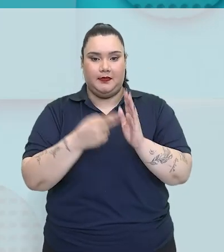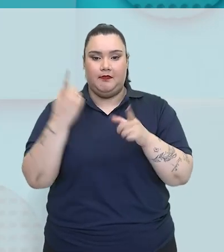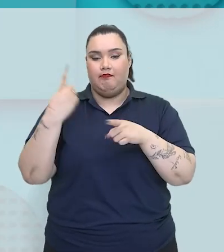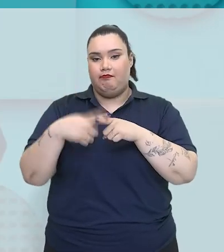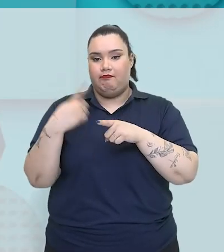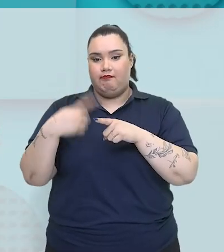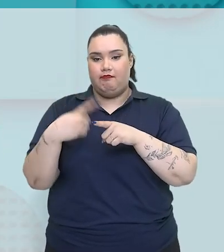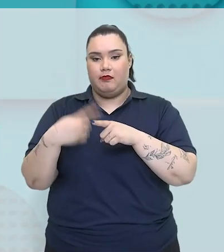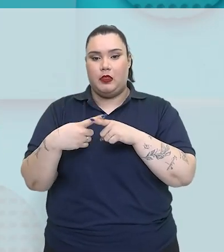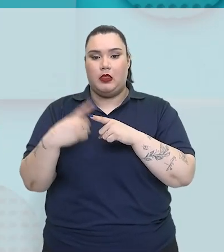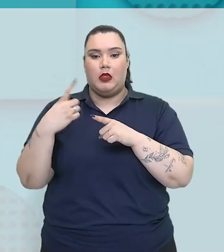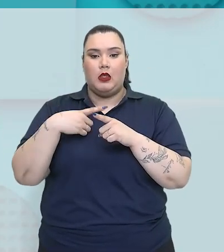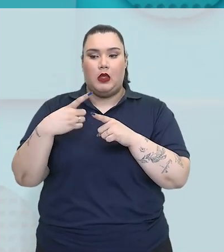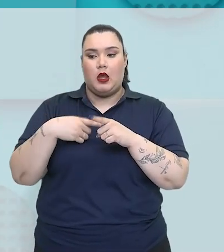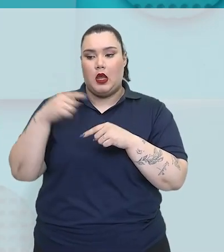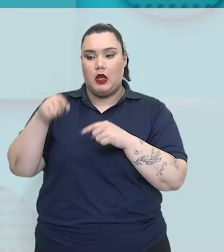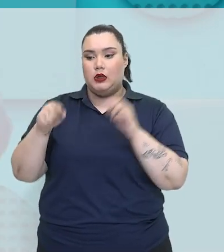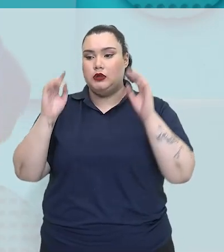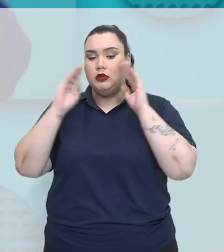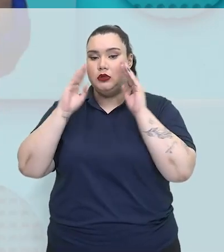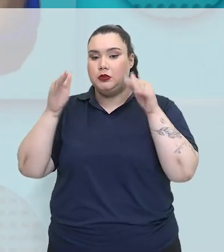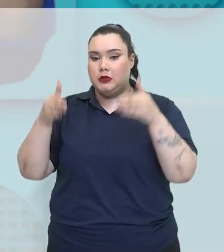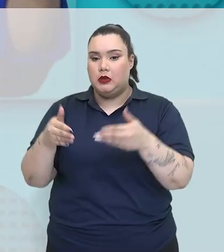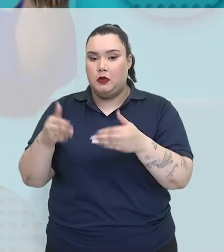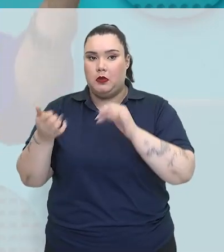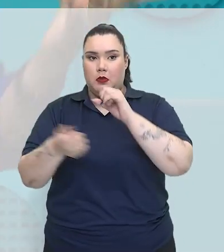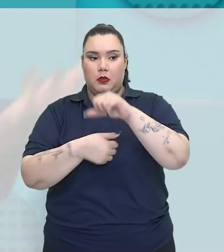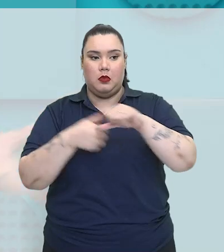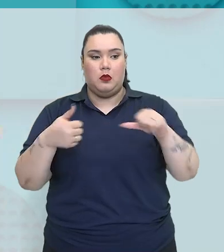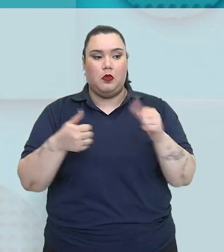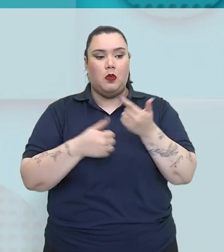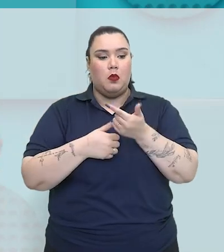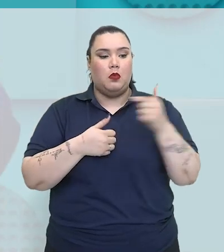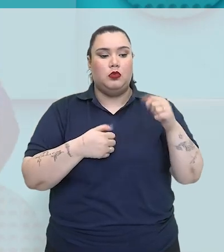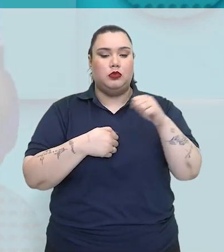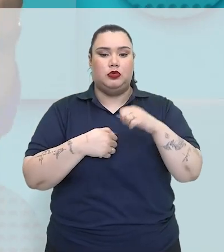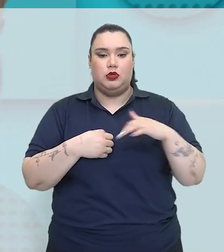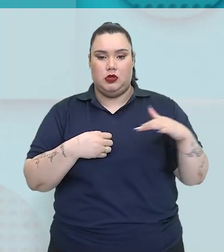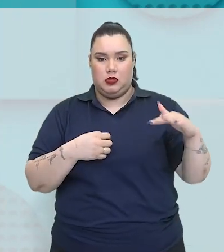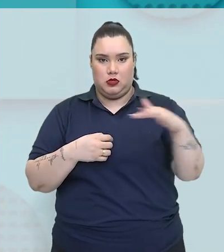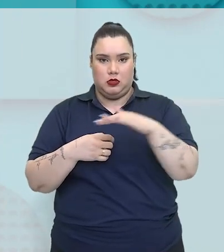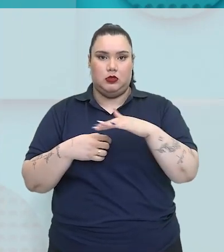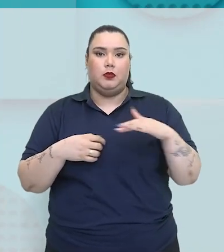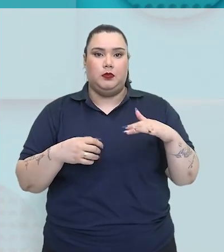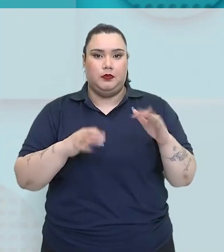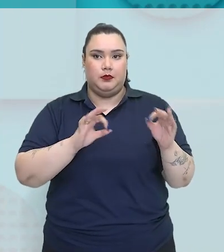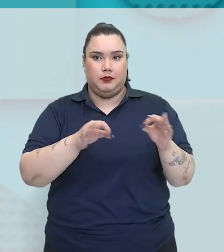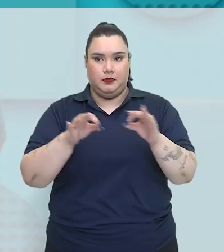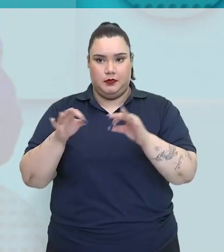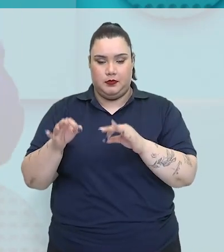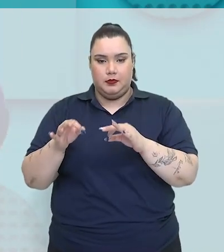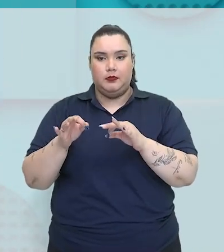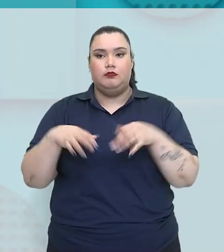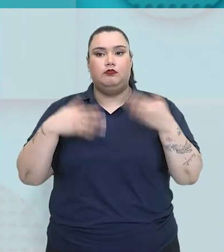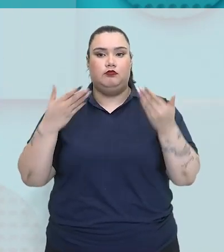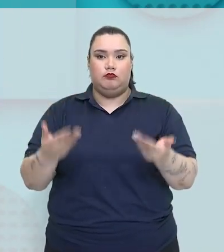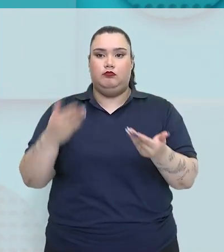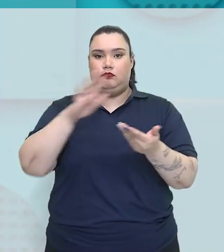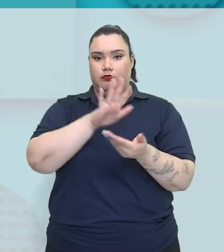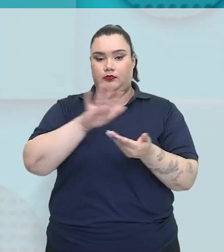quê? Porque eu parto de uma coisa específica para uma geral. Eu vou fazer uma generalização. Eu